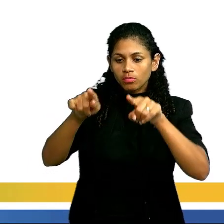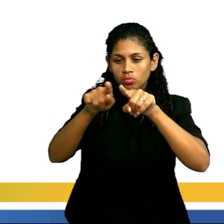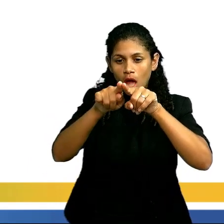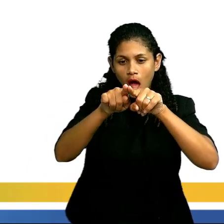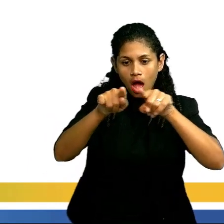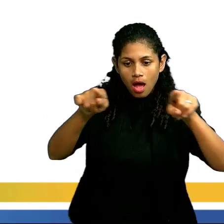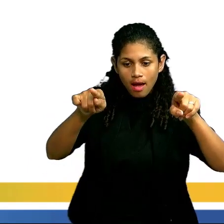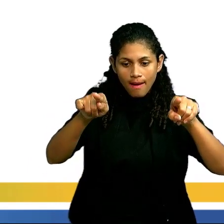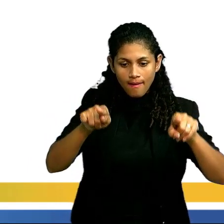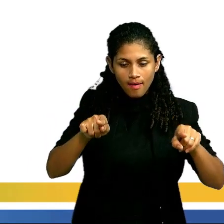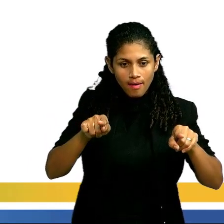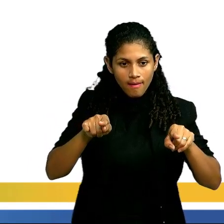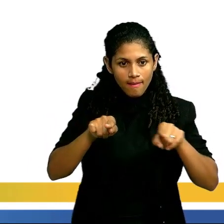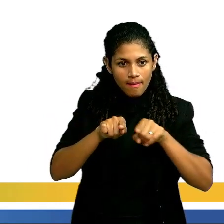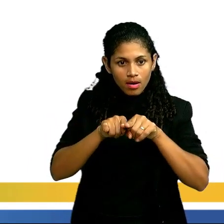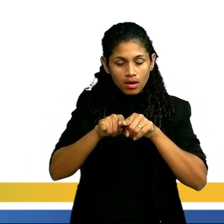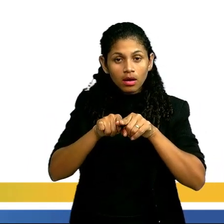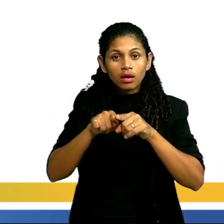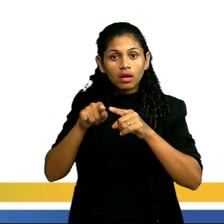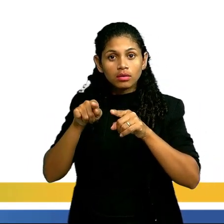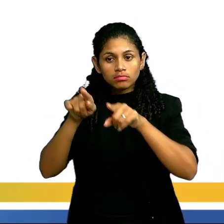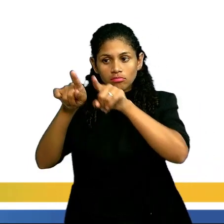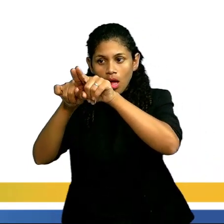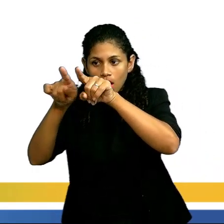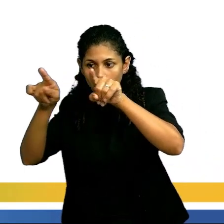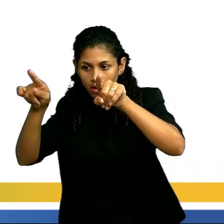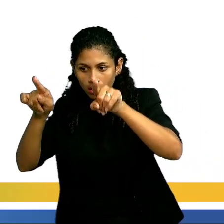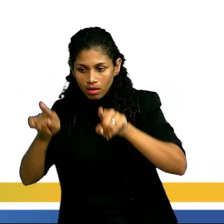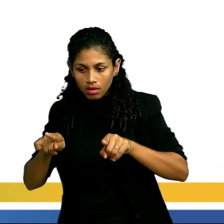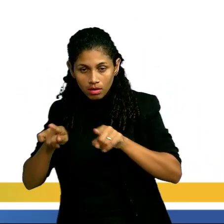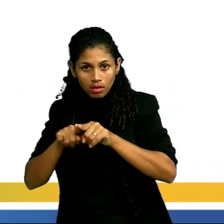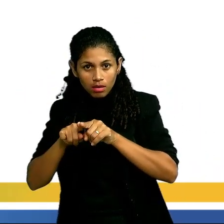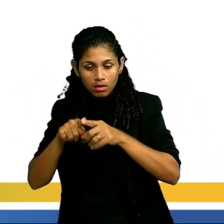dois tamanhos diferentes e